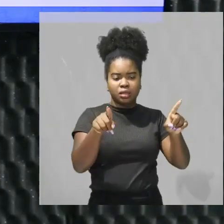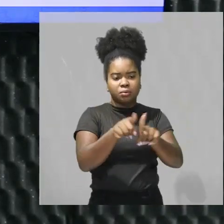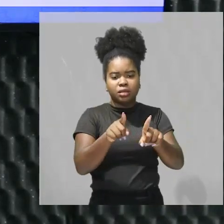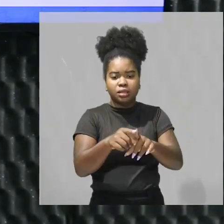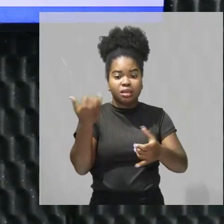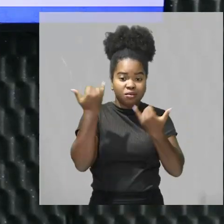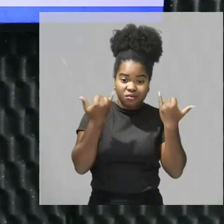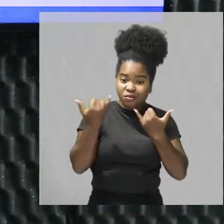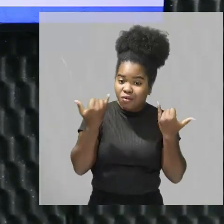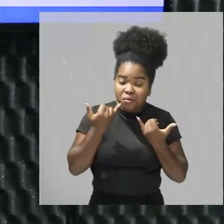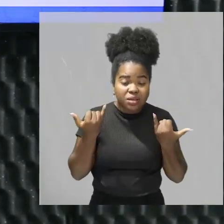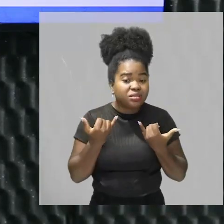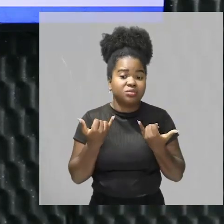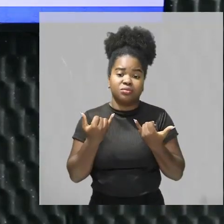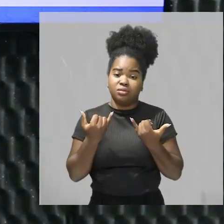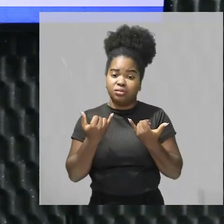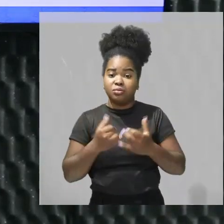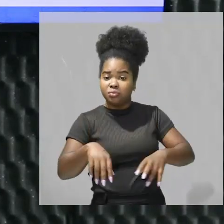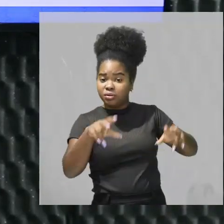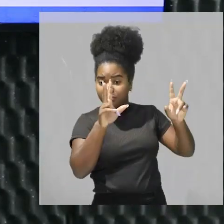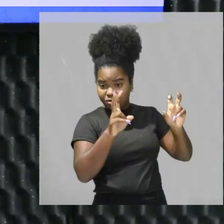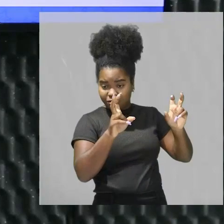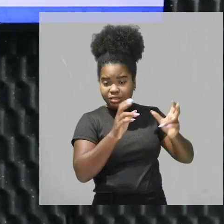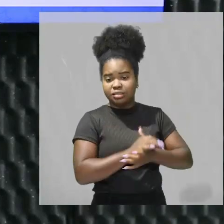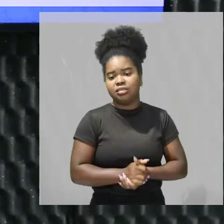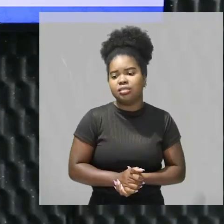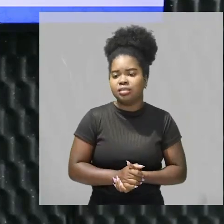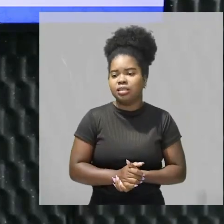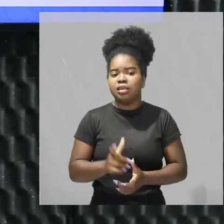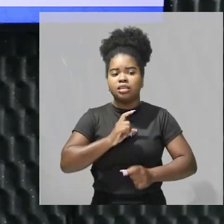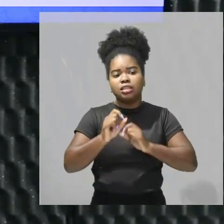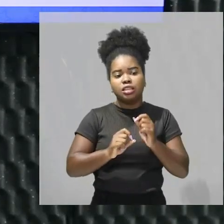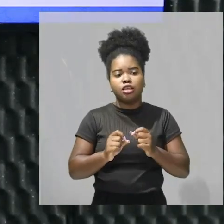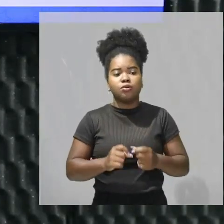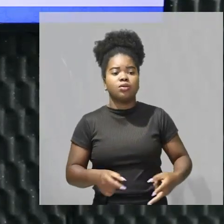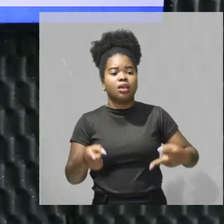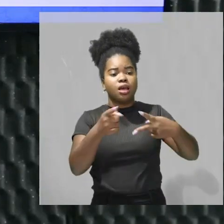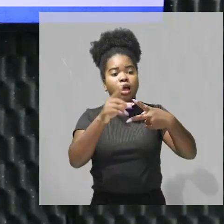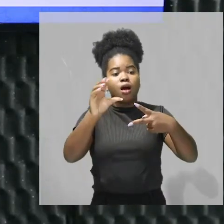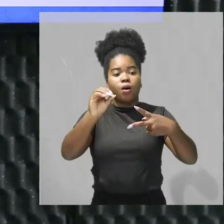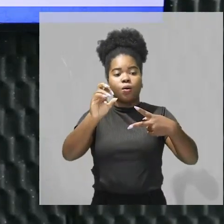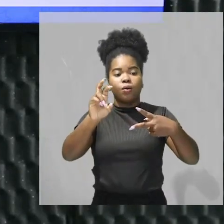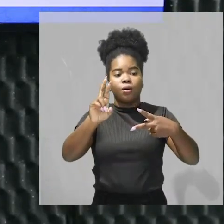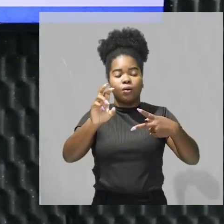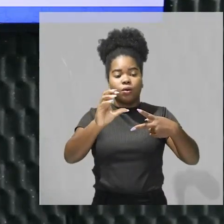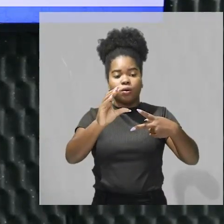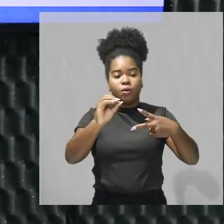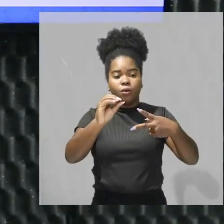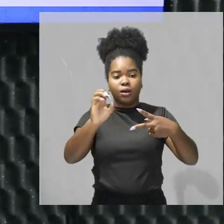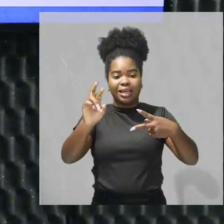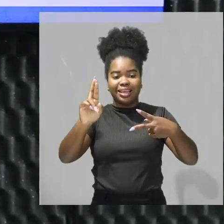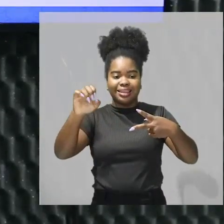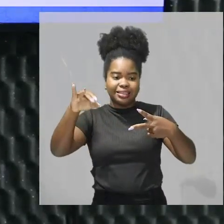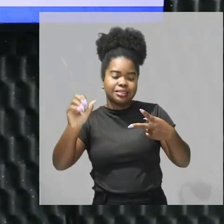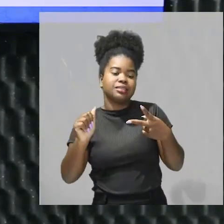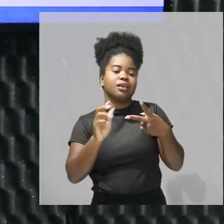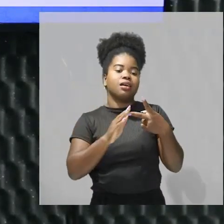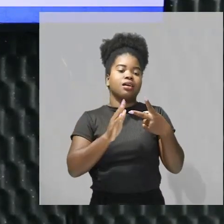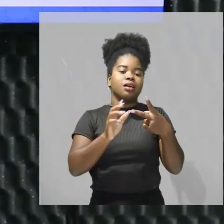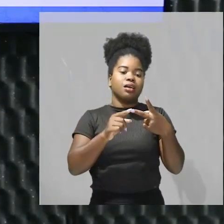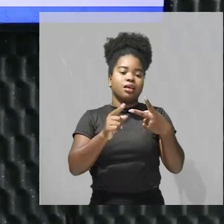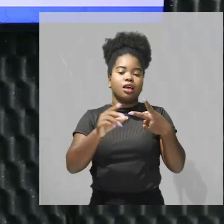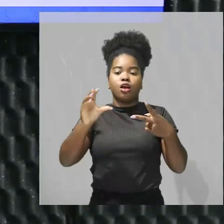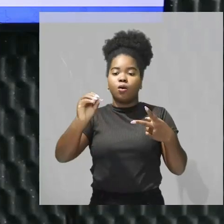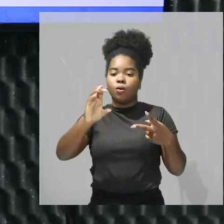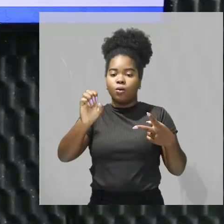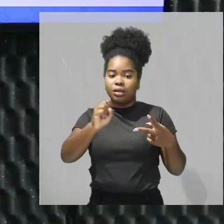argumentos consistentes, estruturados com coerência e coesão, formando uma única unidade textual. Seu